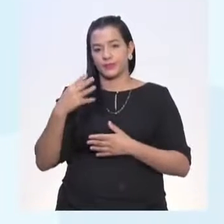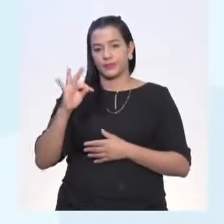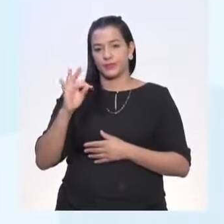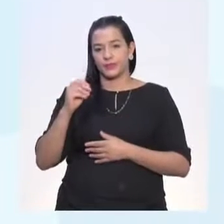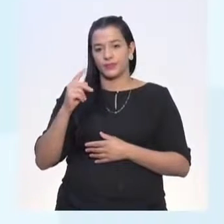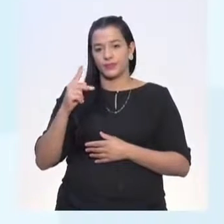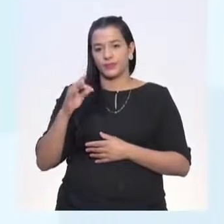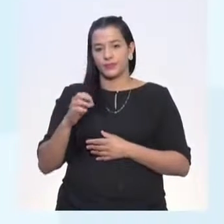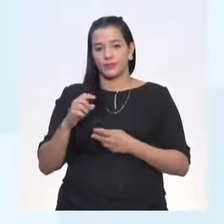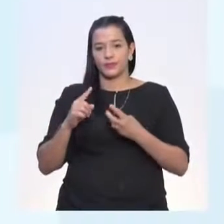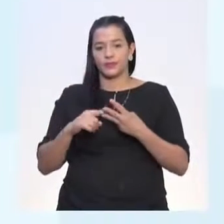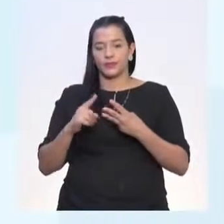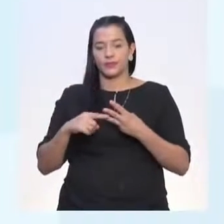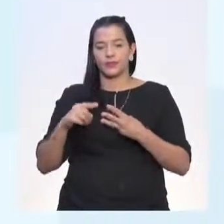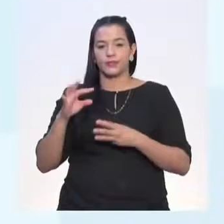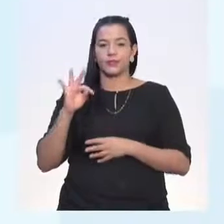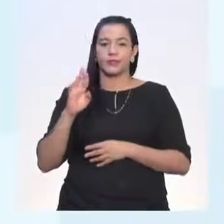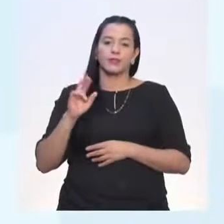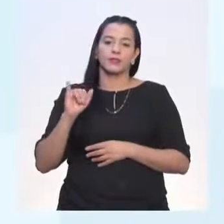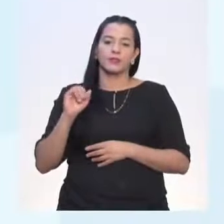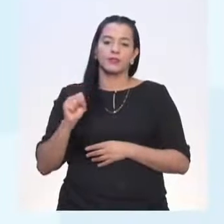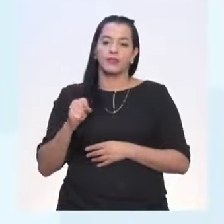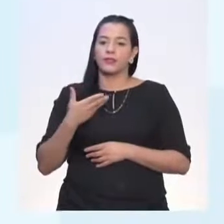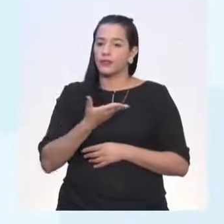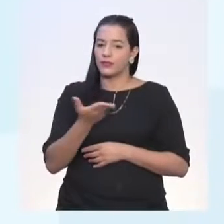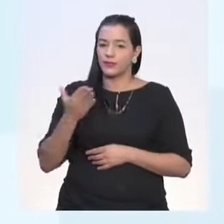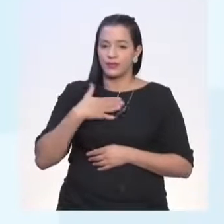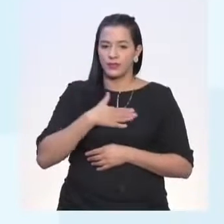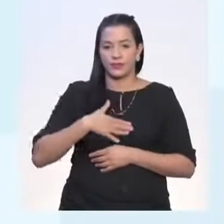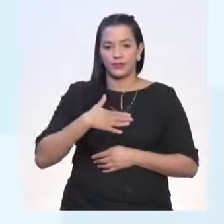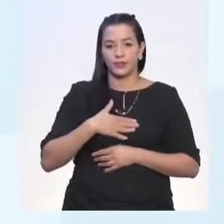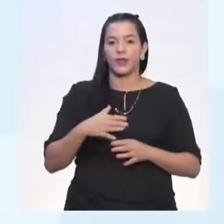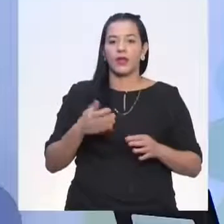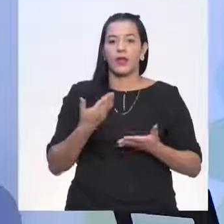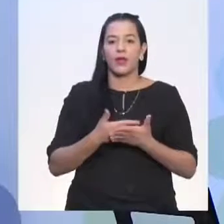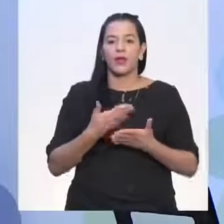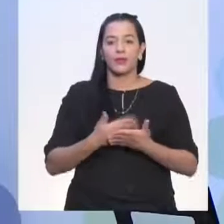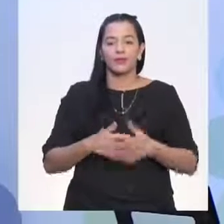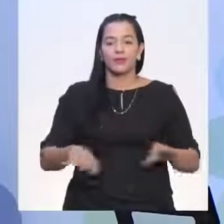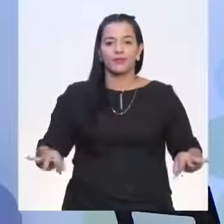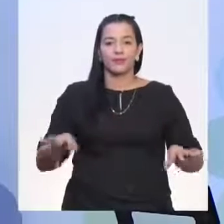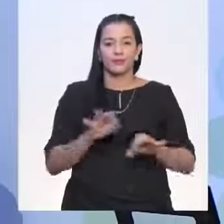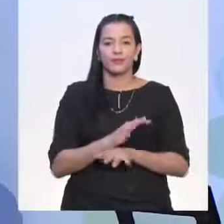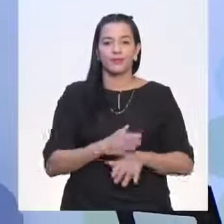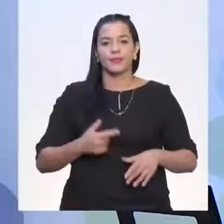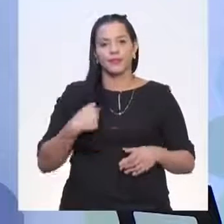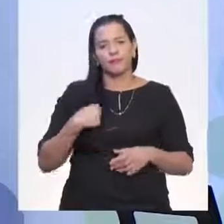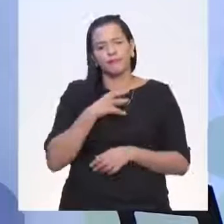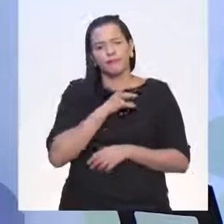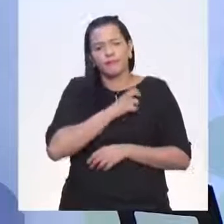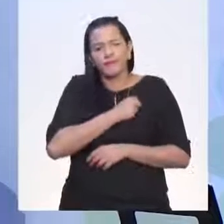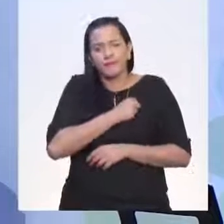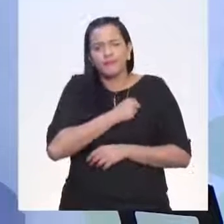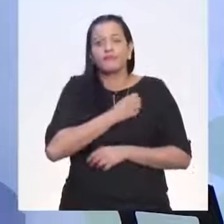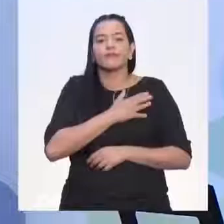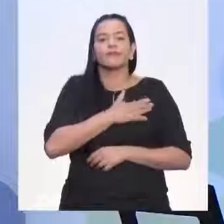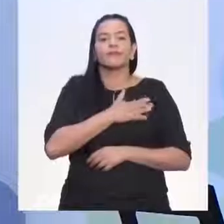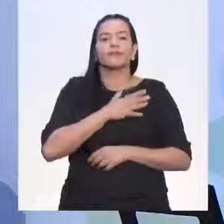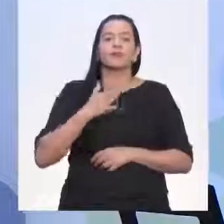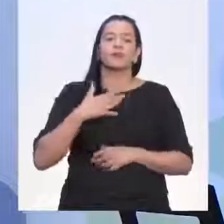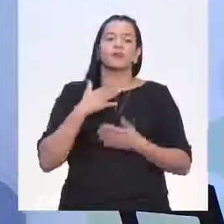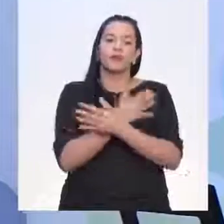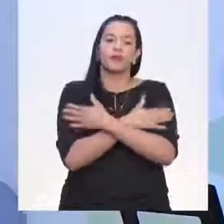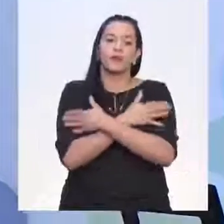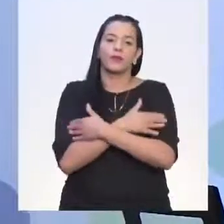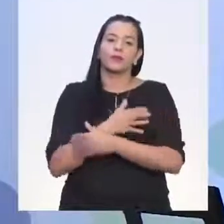resistente. Eu queria isso aí, acertou. Muito bem, espero que vocês tenham gostado. Gente, a aula está acabando. É com aperto no coração que eu mando aquele abraço de novo para o Lucas